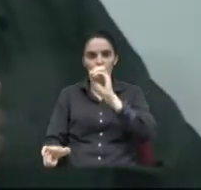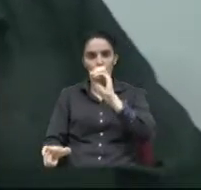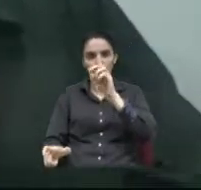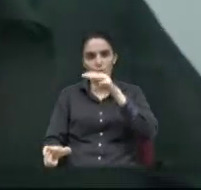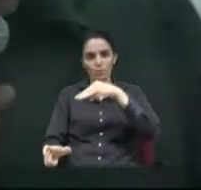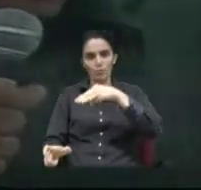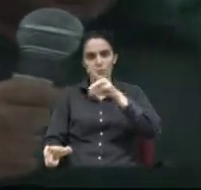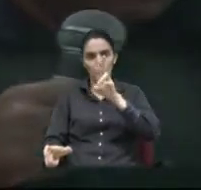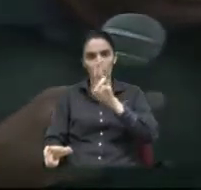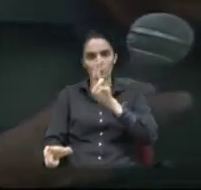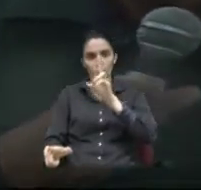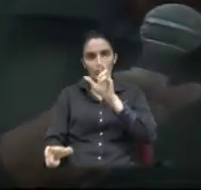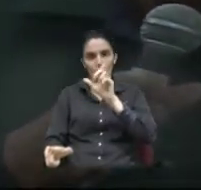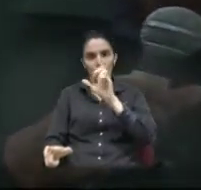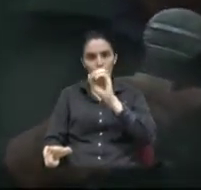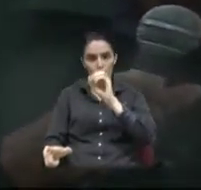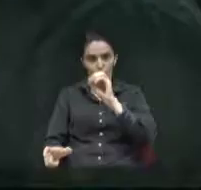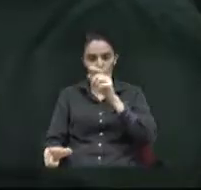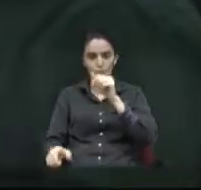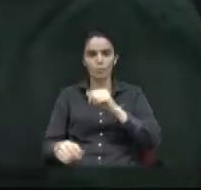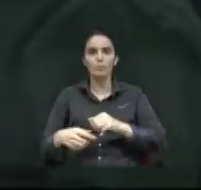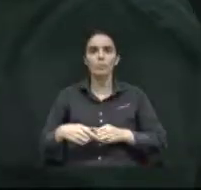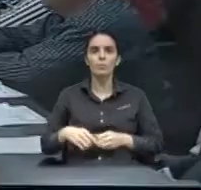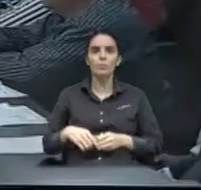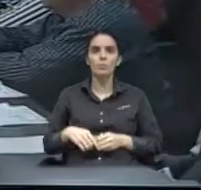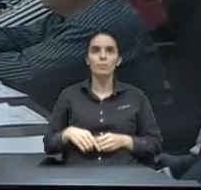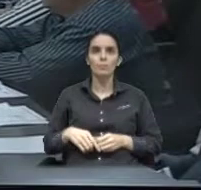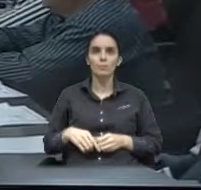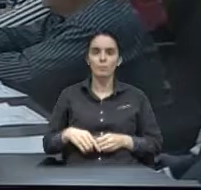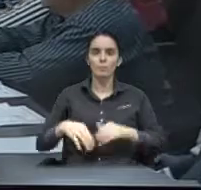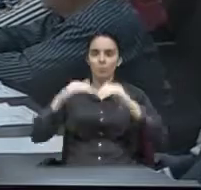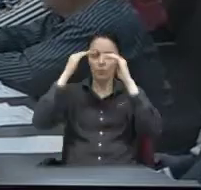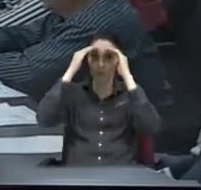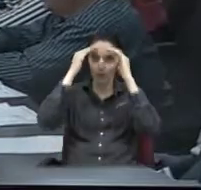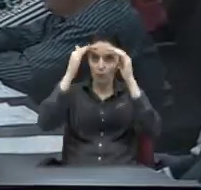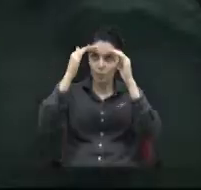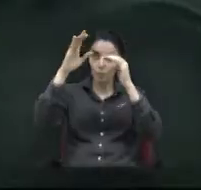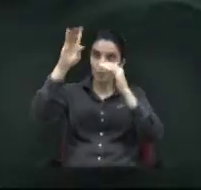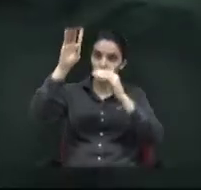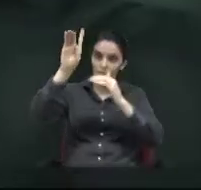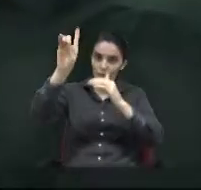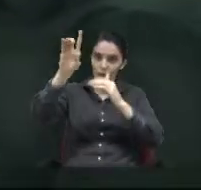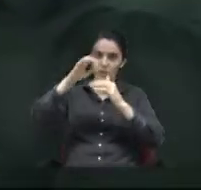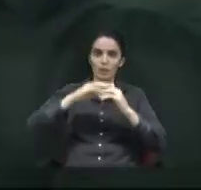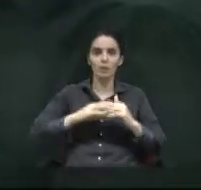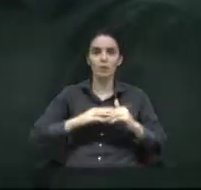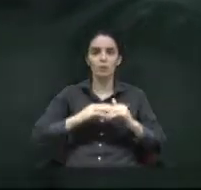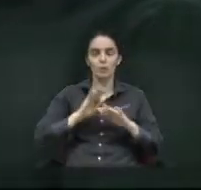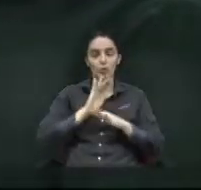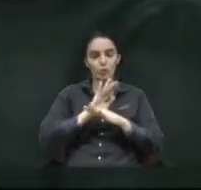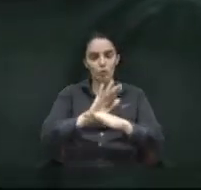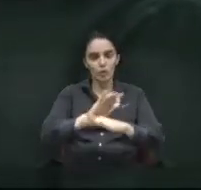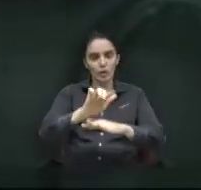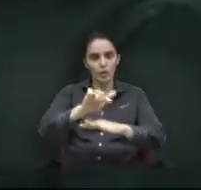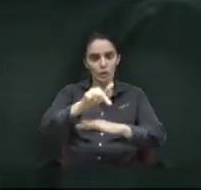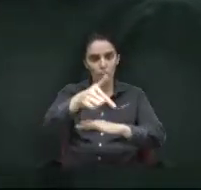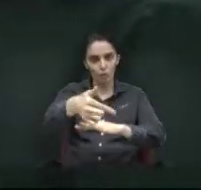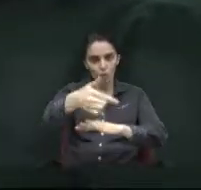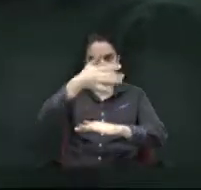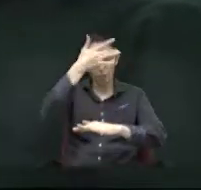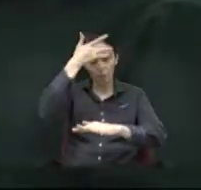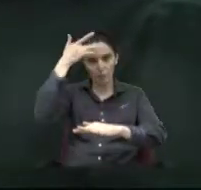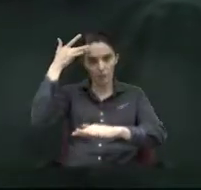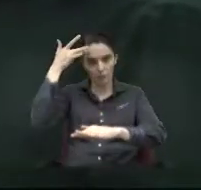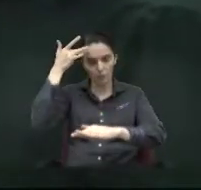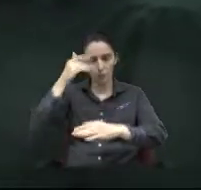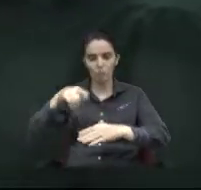sim sabe servir a Deus, sabe servir ao próximo e que com